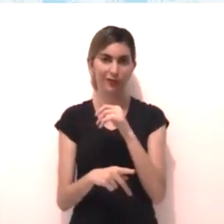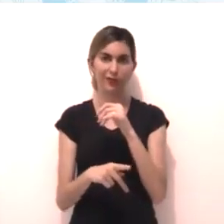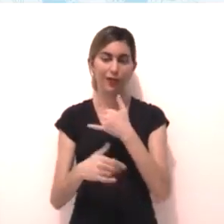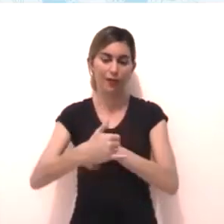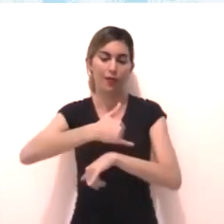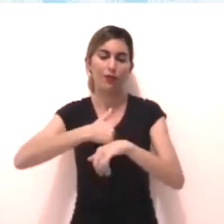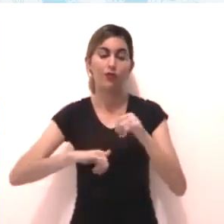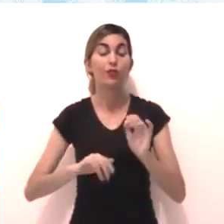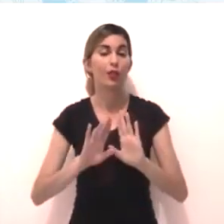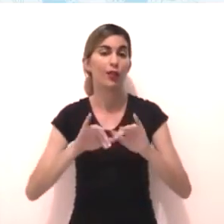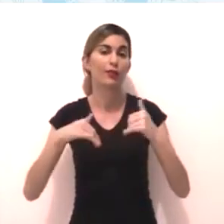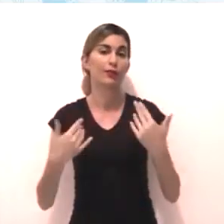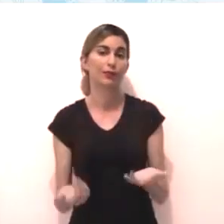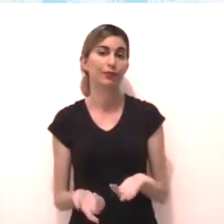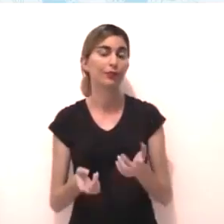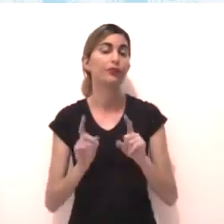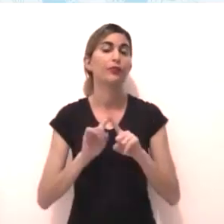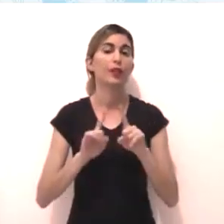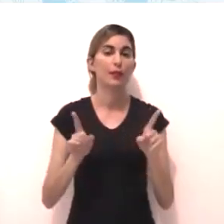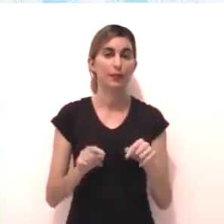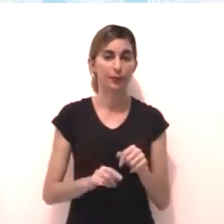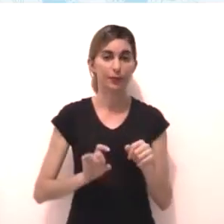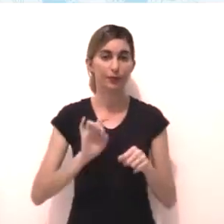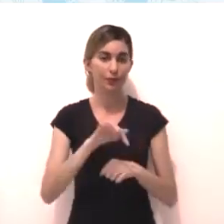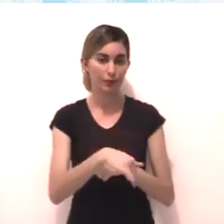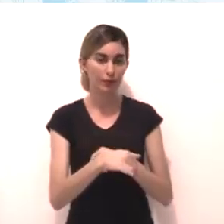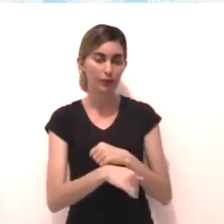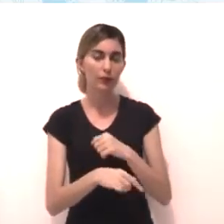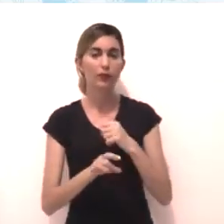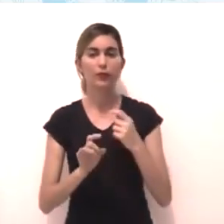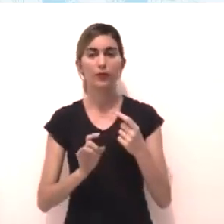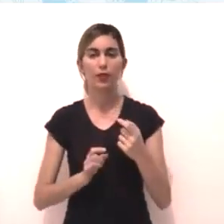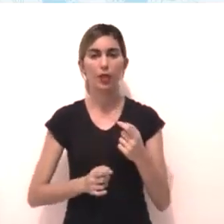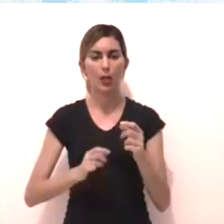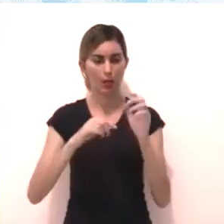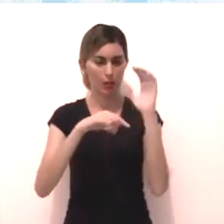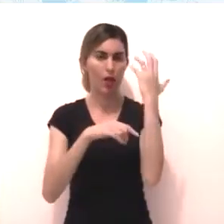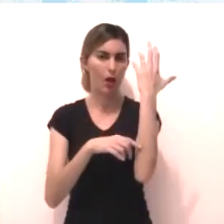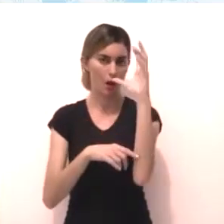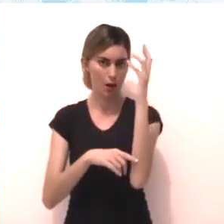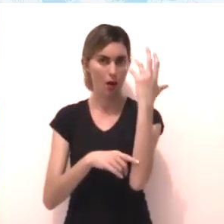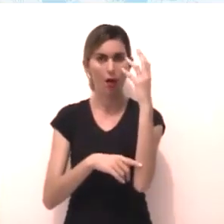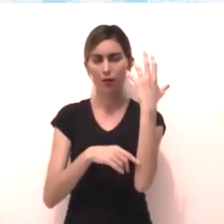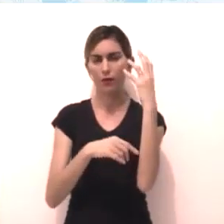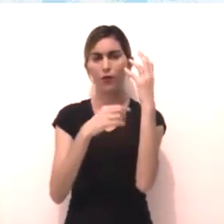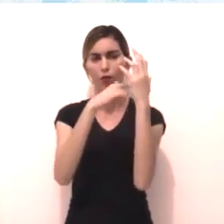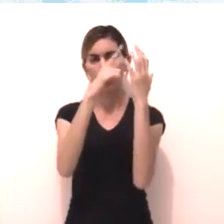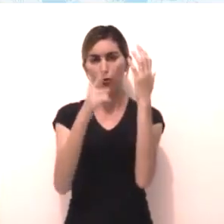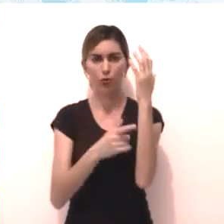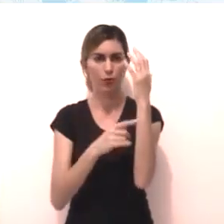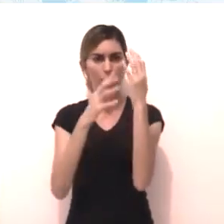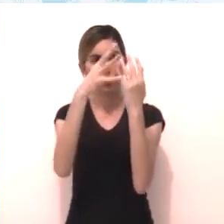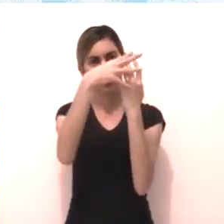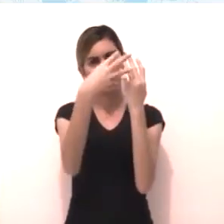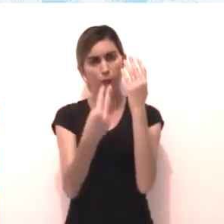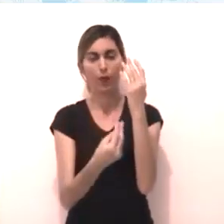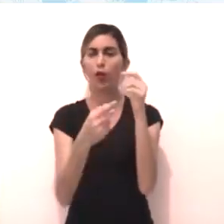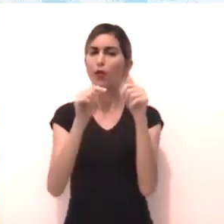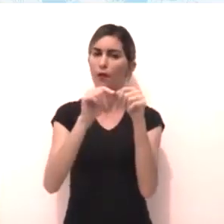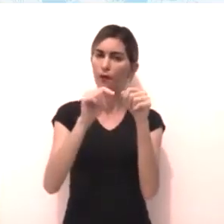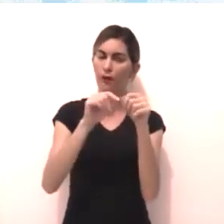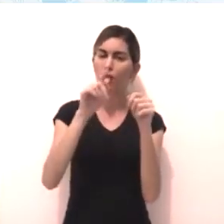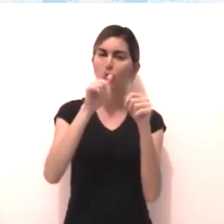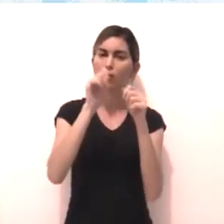própria energia. Então, além disto, a planta ela fornece